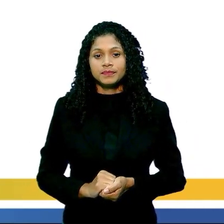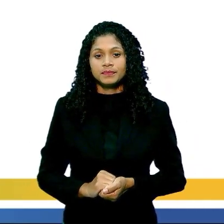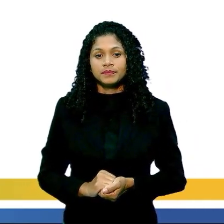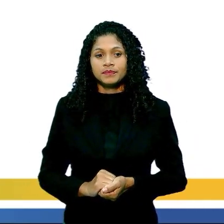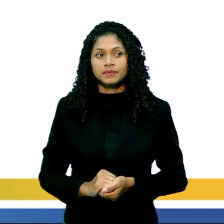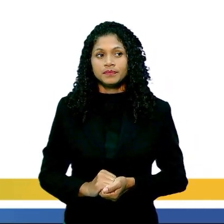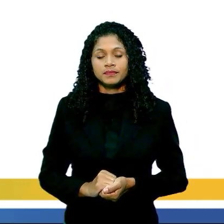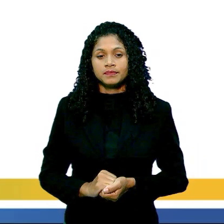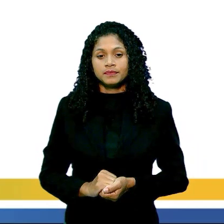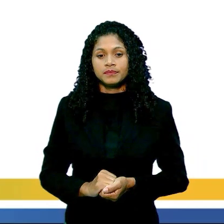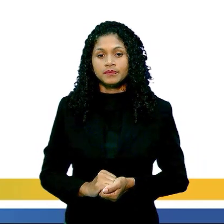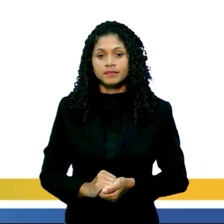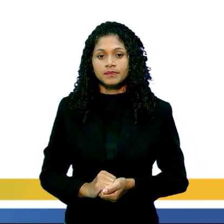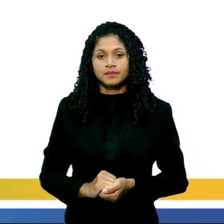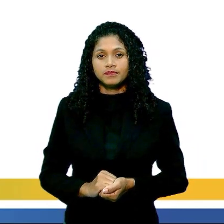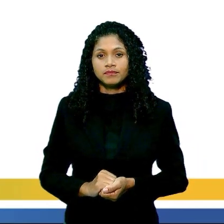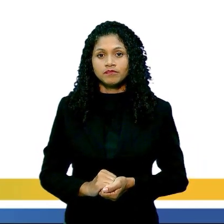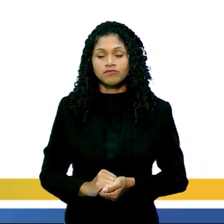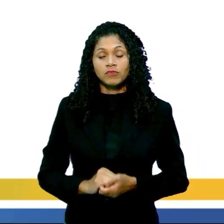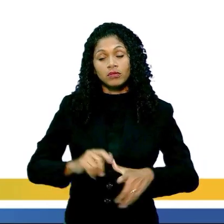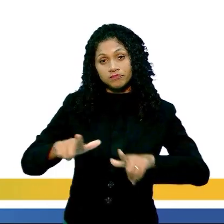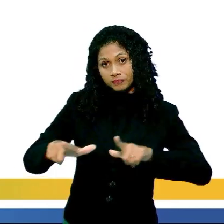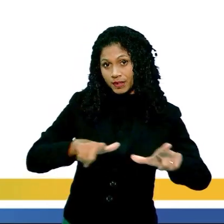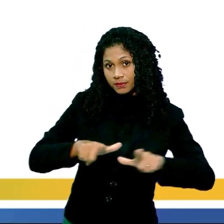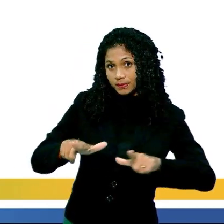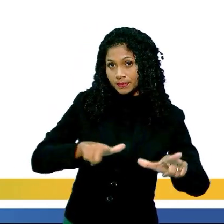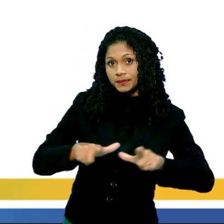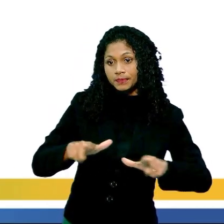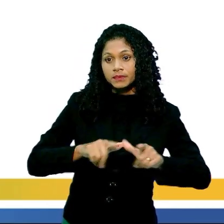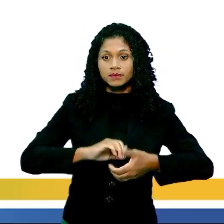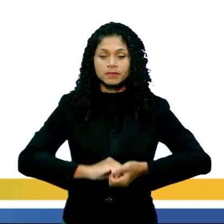nós temos work, que significa trabalhar.